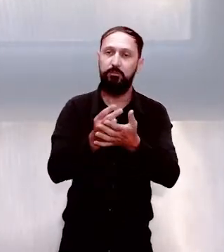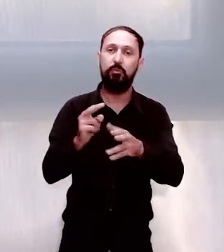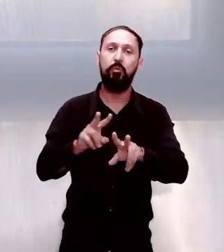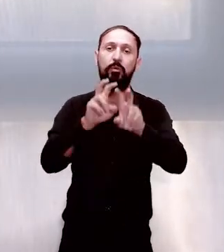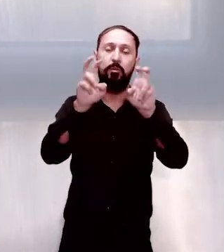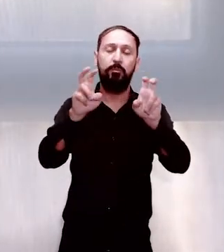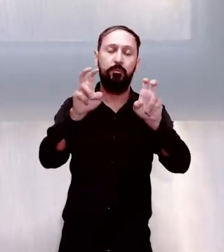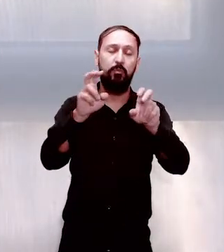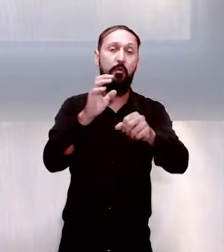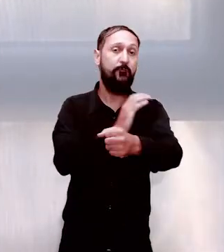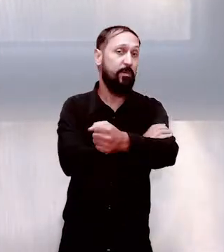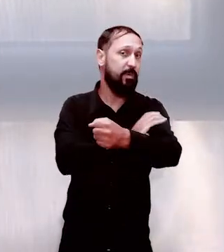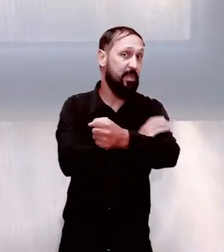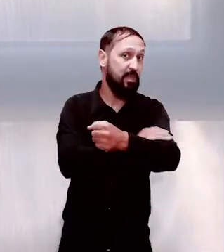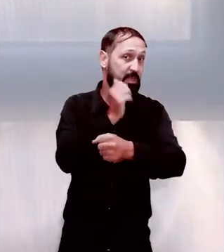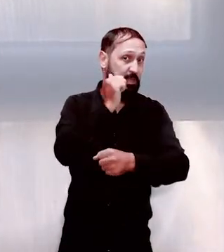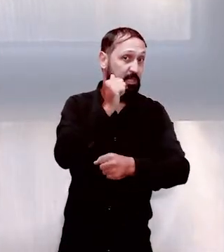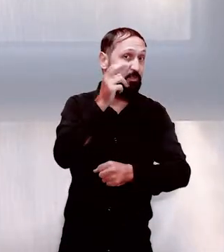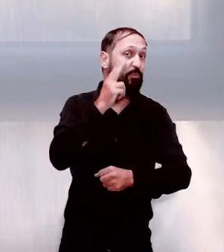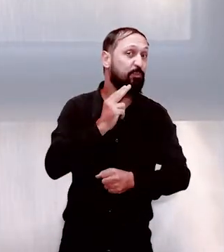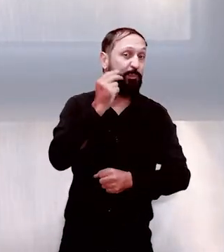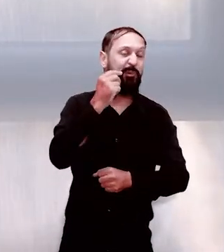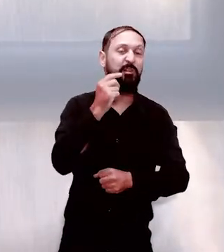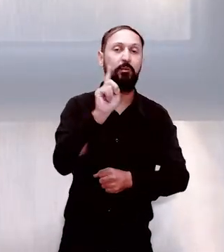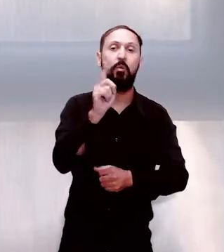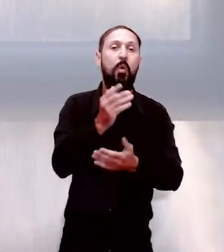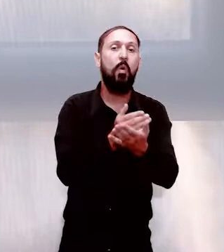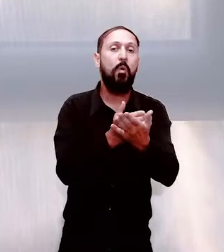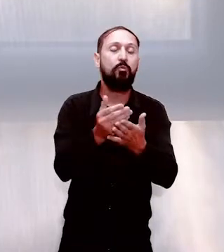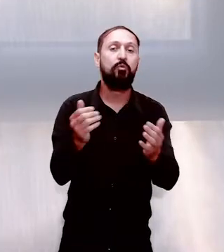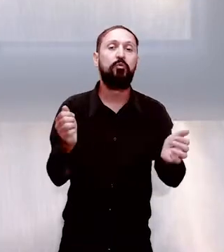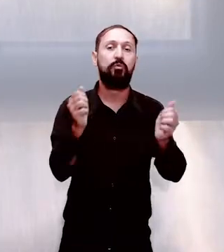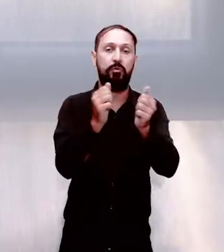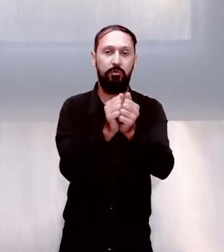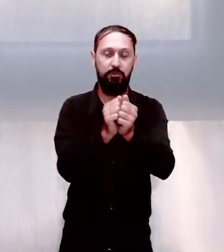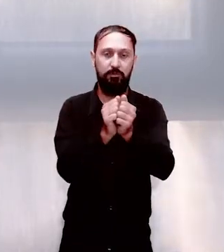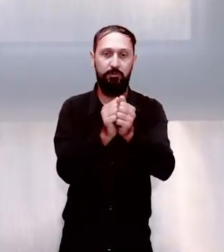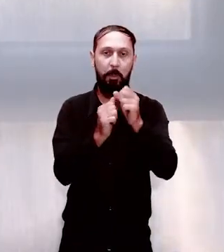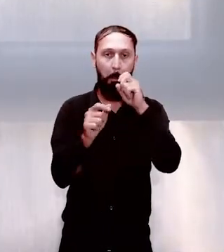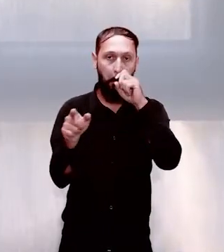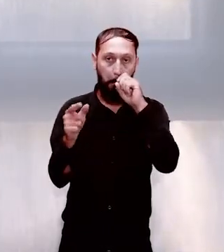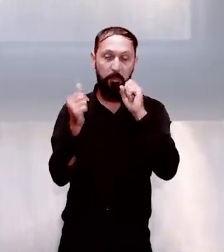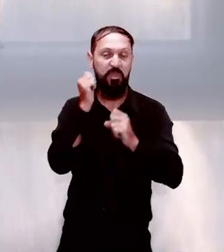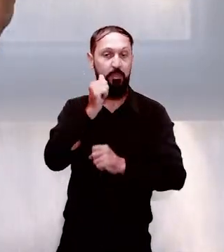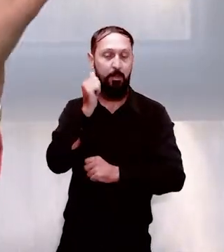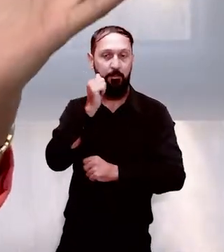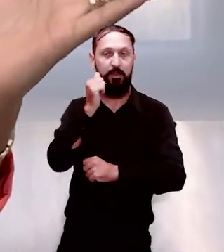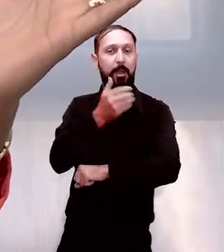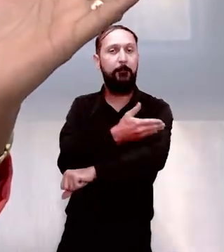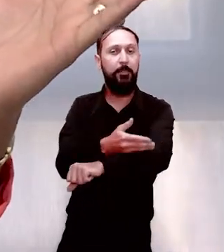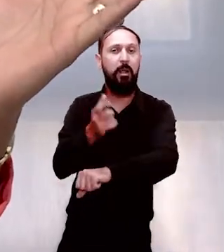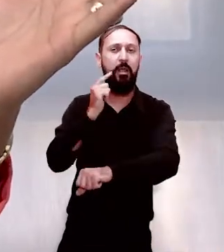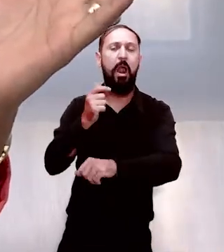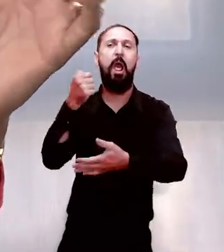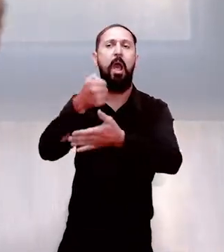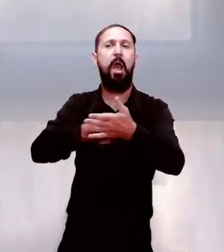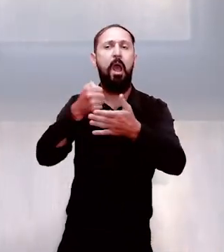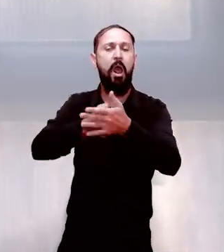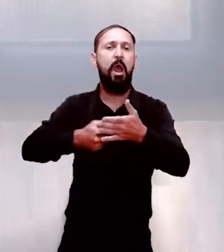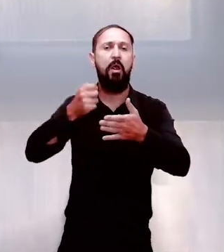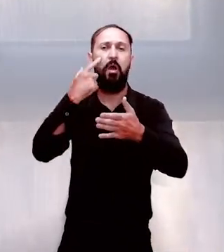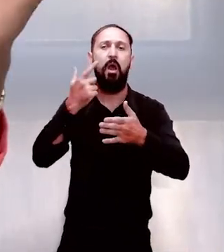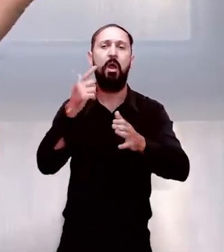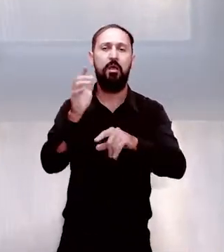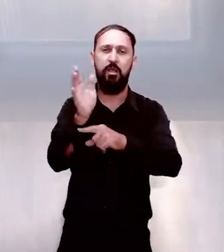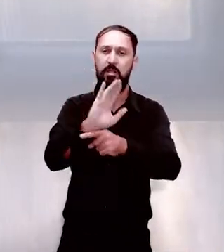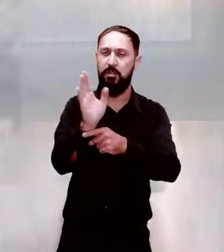questionamento que eu sempre fiz relacionado ao feminismo negro é que o feminismo negro ele não veio no mesmo tempo do feminismo da mulher branca.